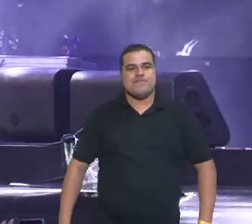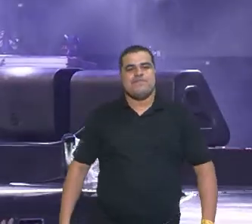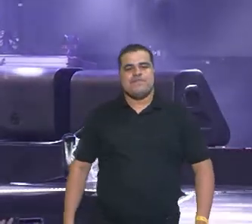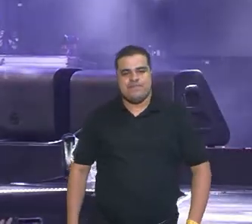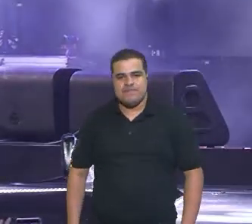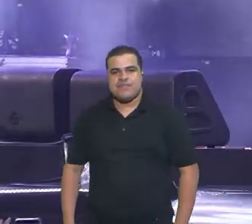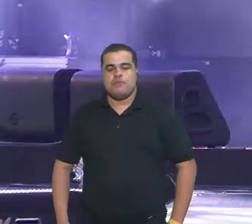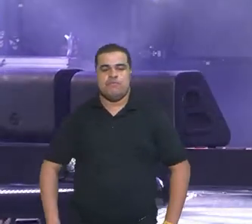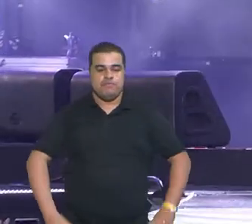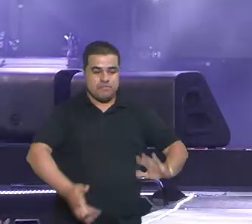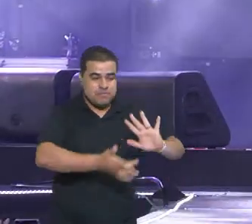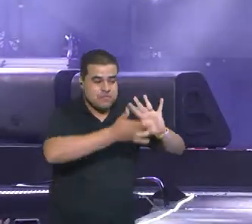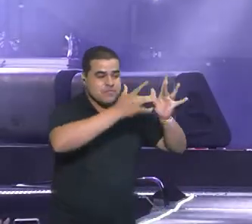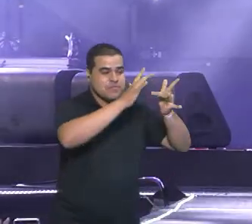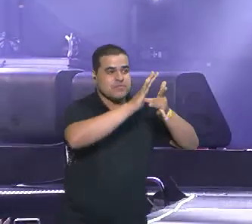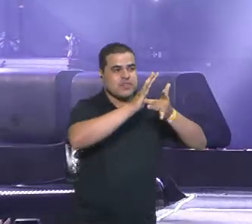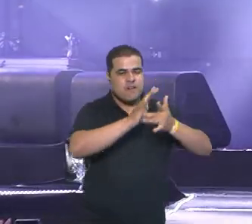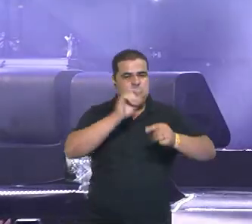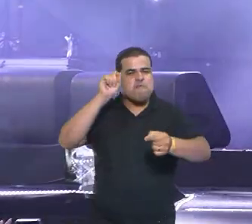Deus